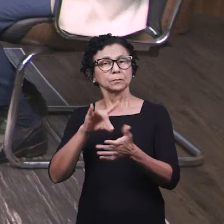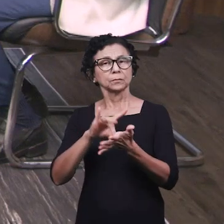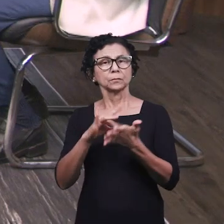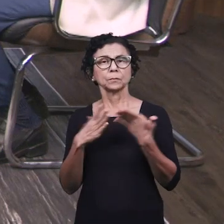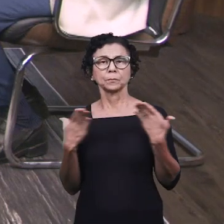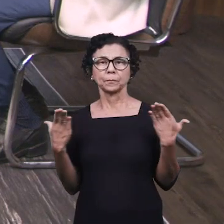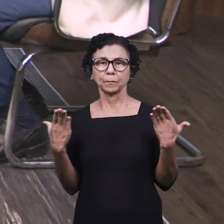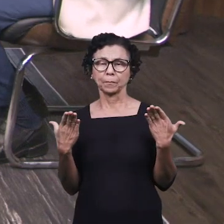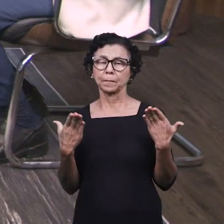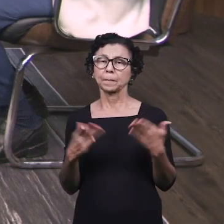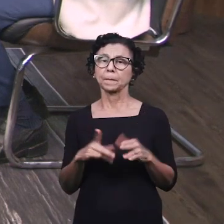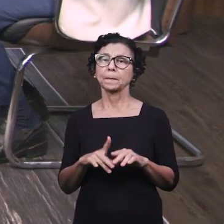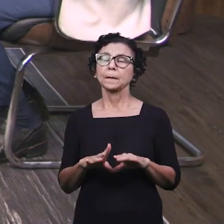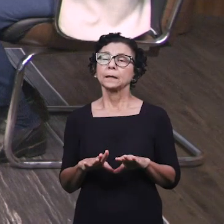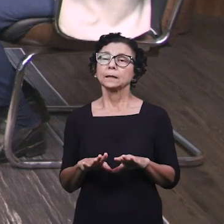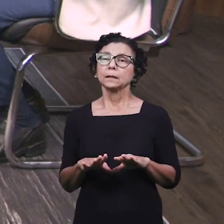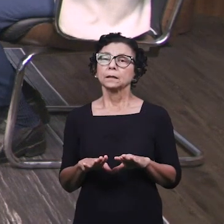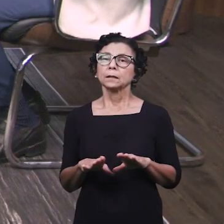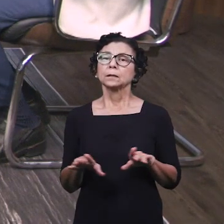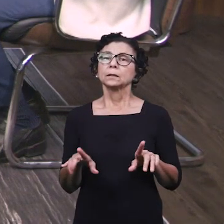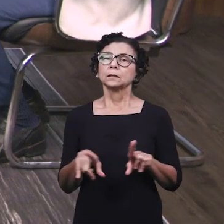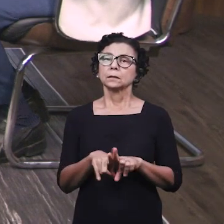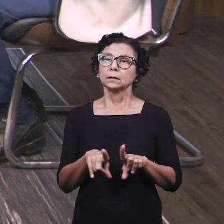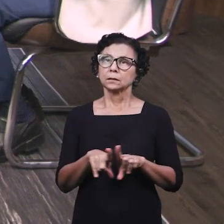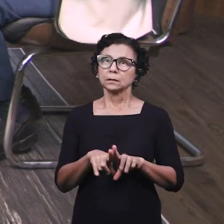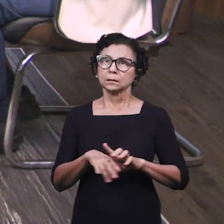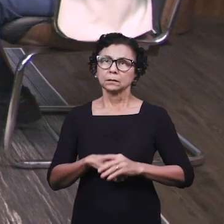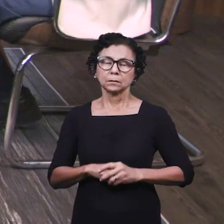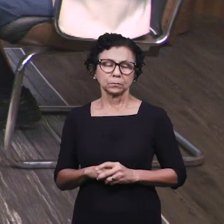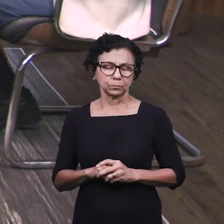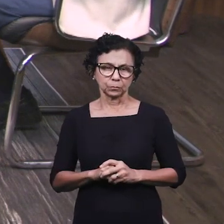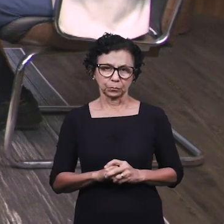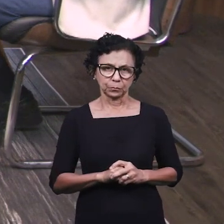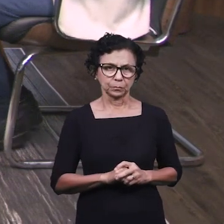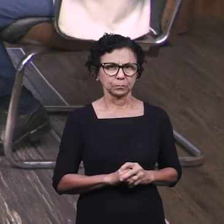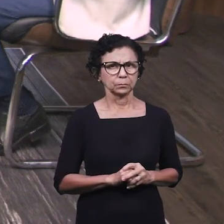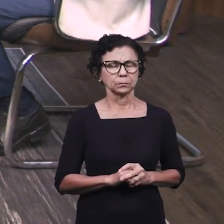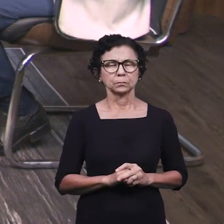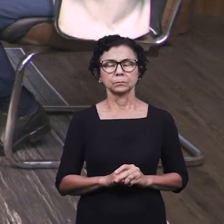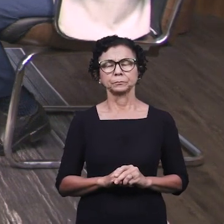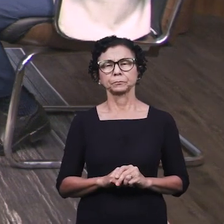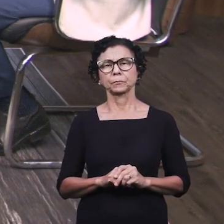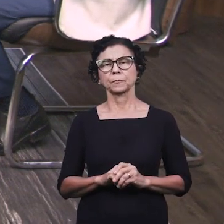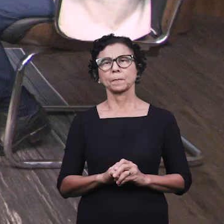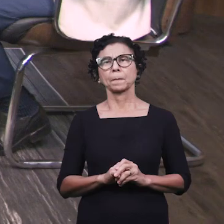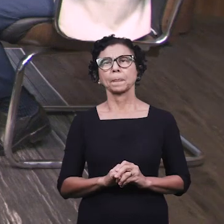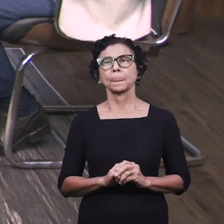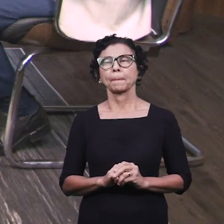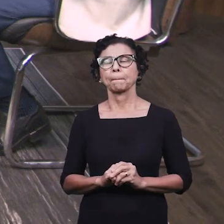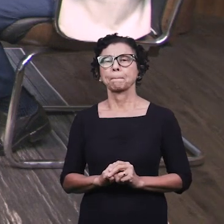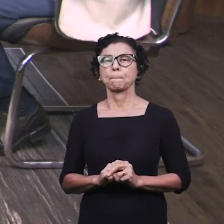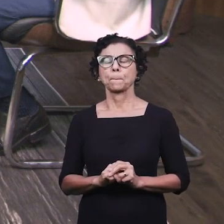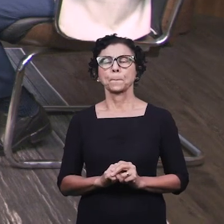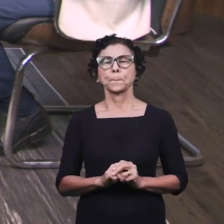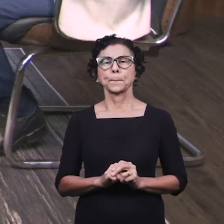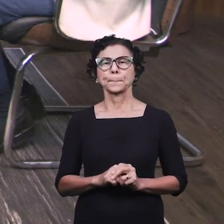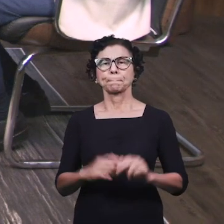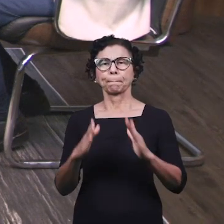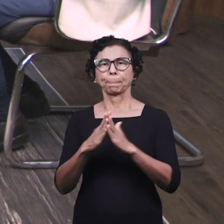aqui, a igreja está definida dos demais grupos qualquer, religiosos. Por